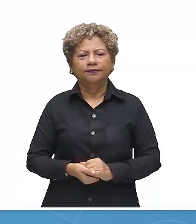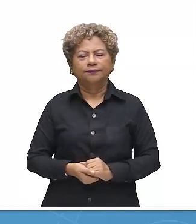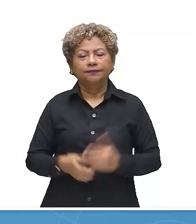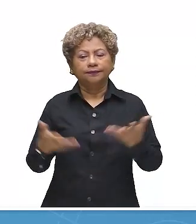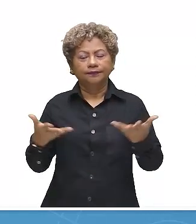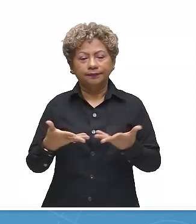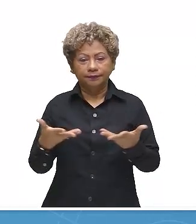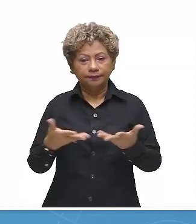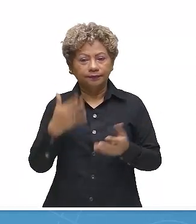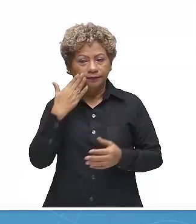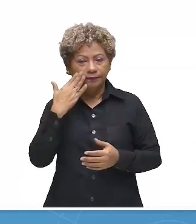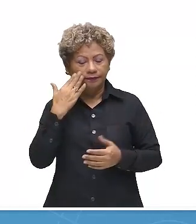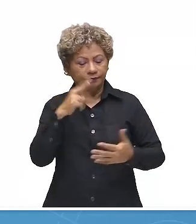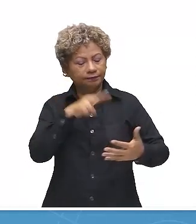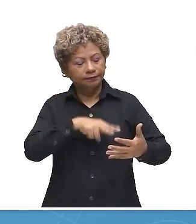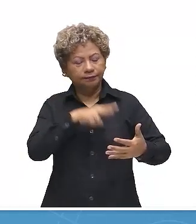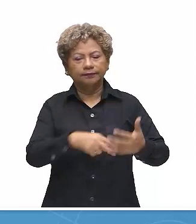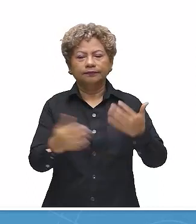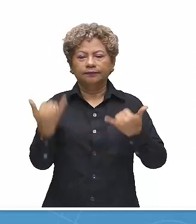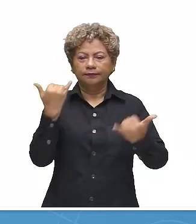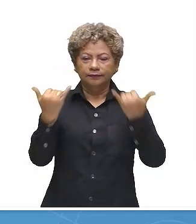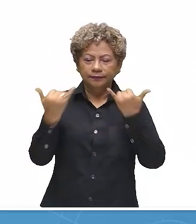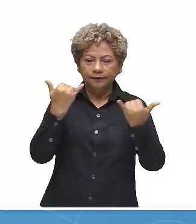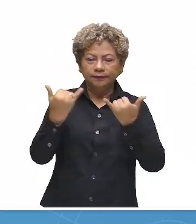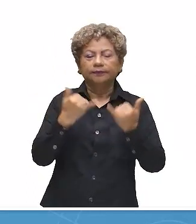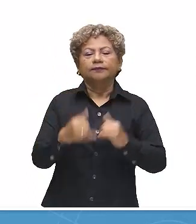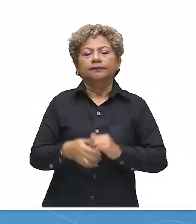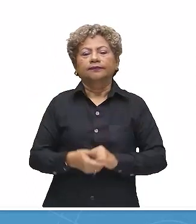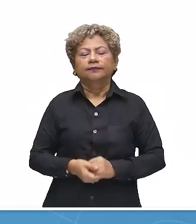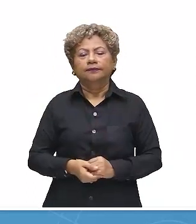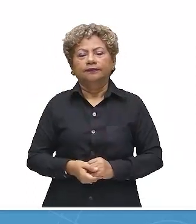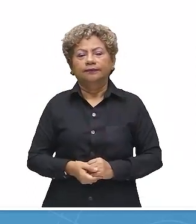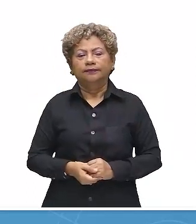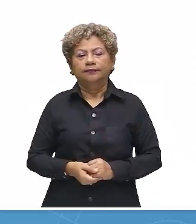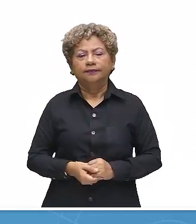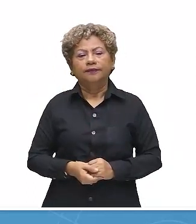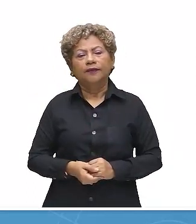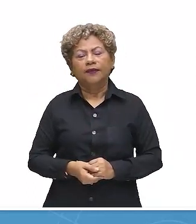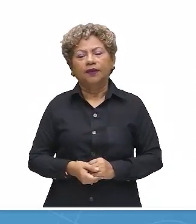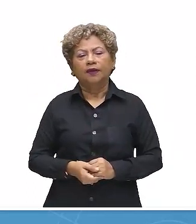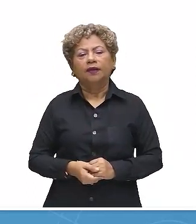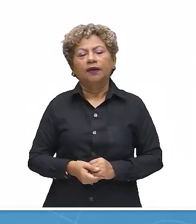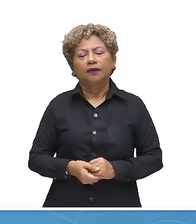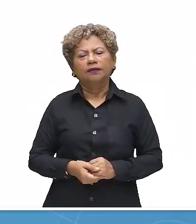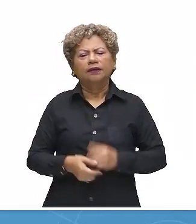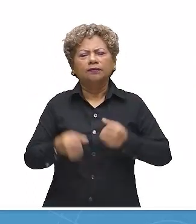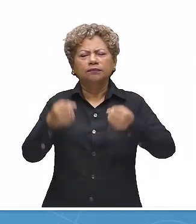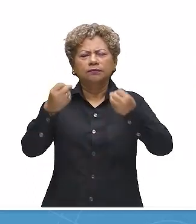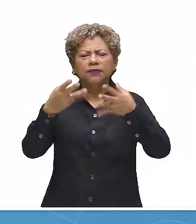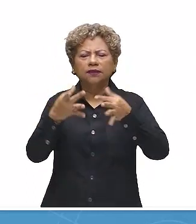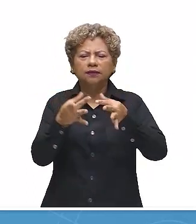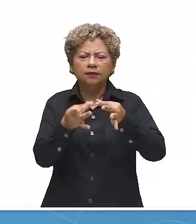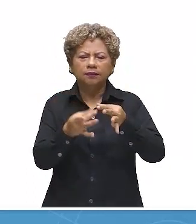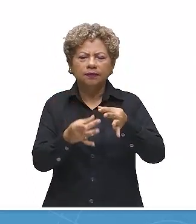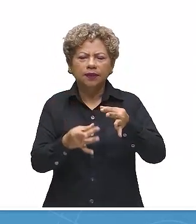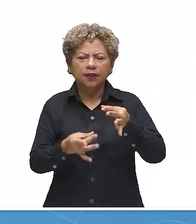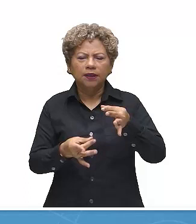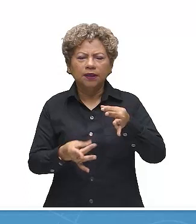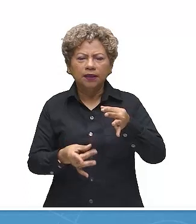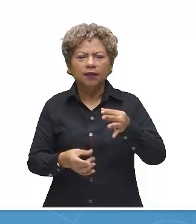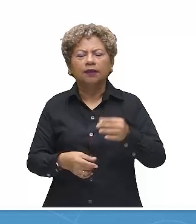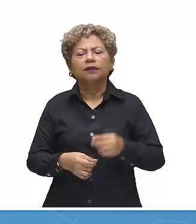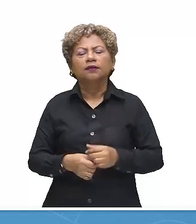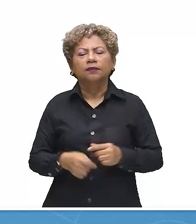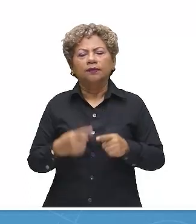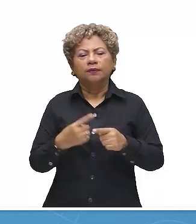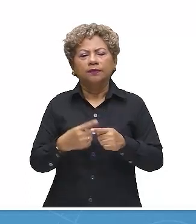Questão, aí está o comentário, né, da questão, dizendo que o copo A, ele está cheio aí pela metade, a